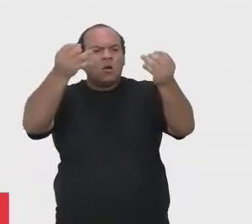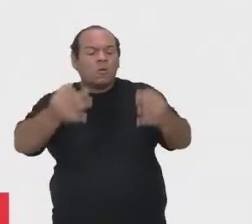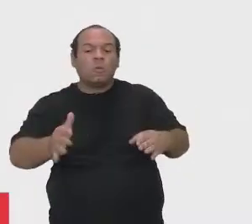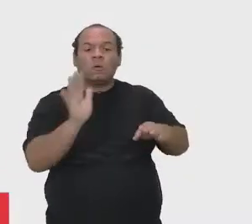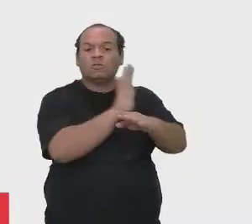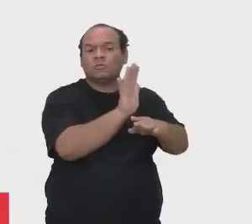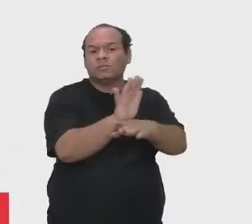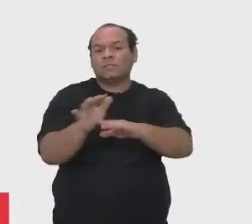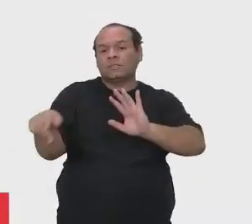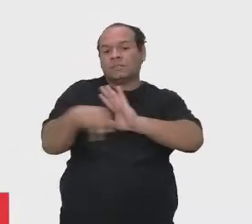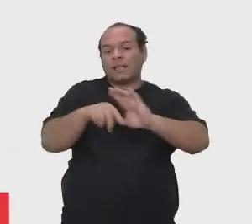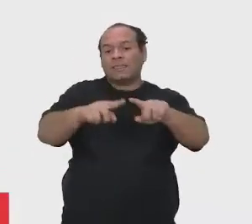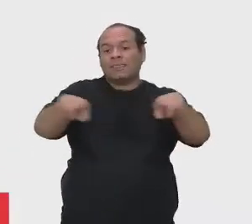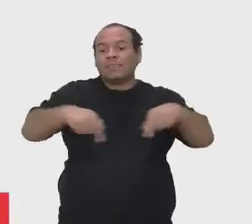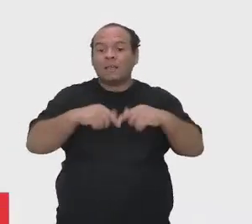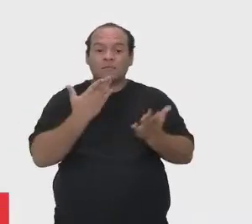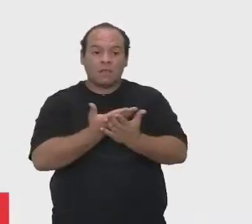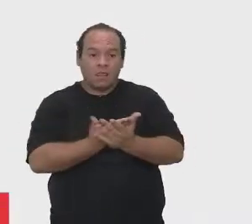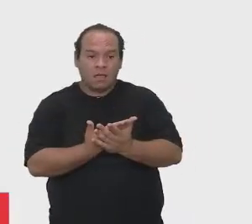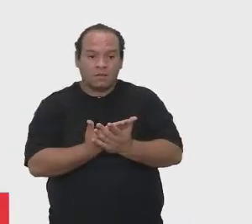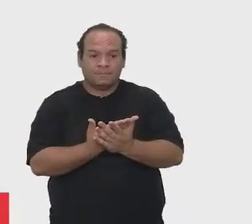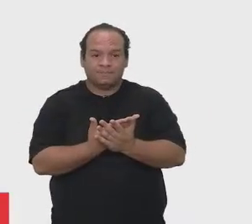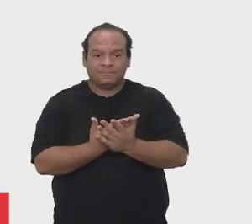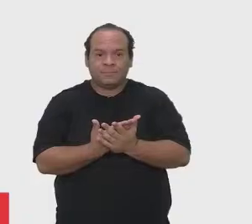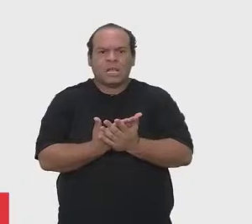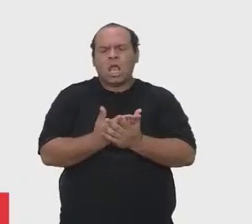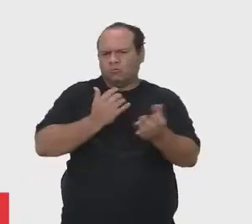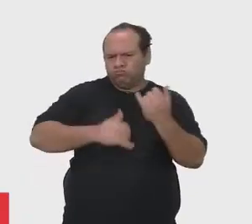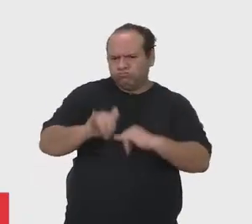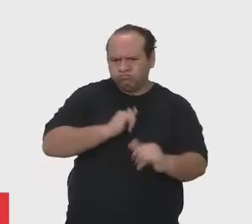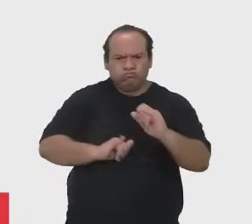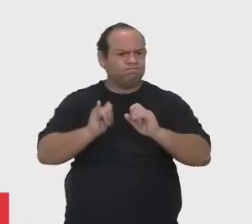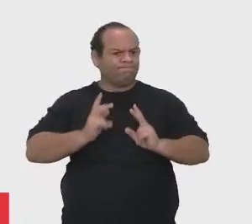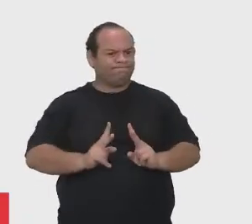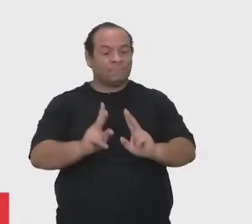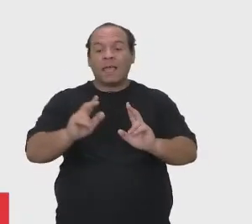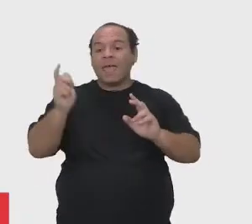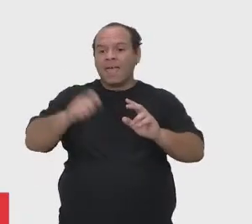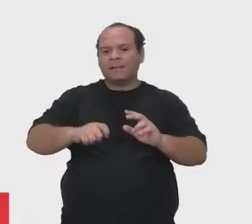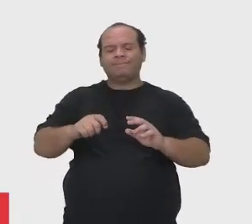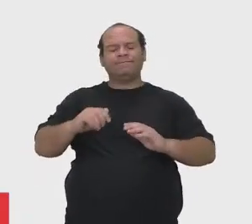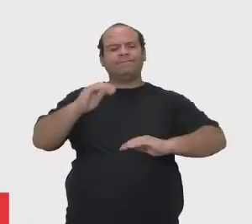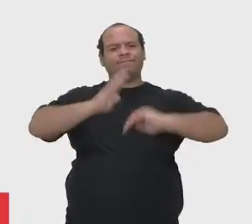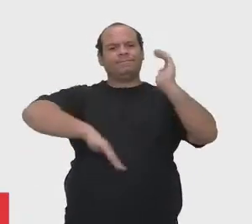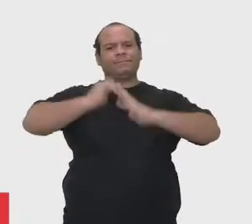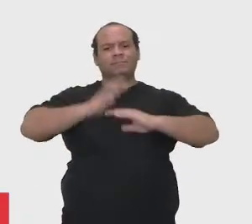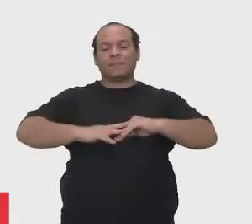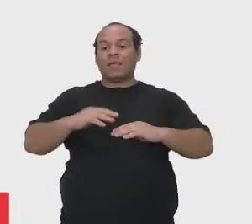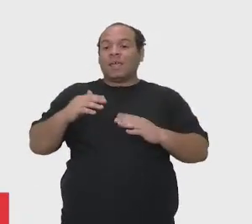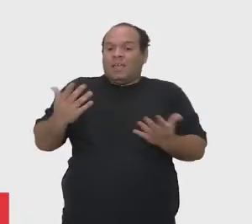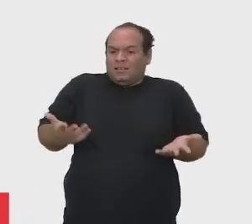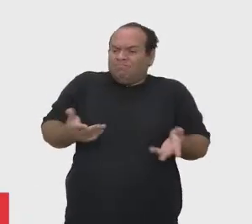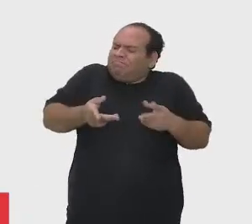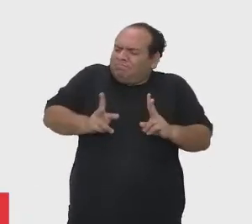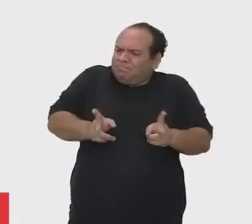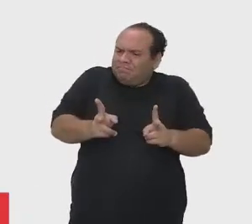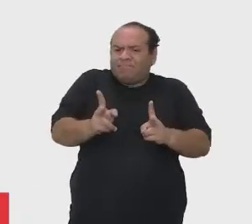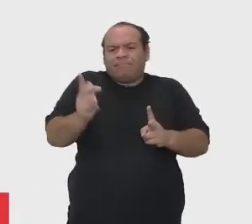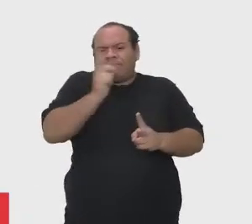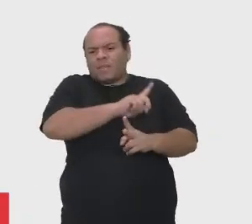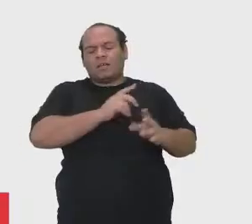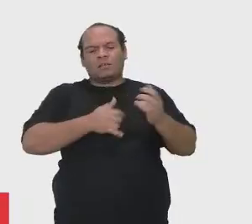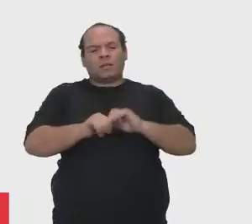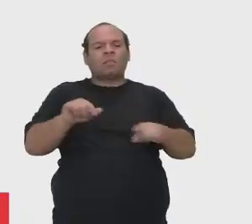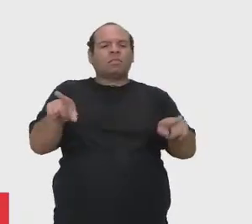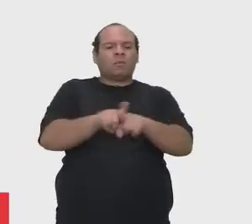eficiência energética em sala de aula. A eficiência energética, ela é a capacidade de gerar a mesma quantidade ou o